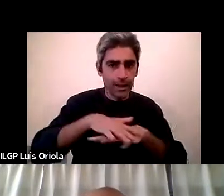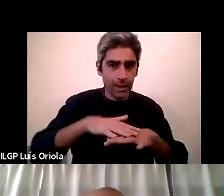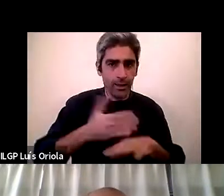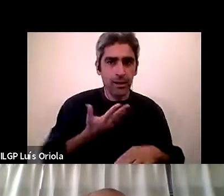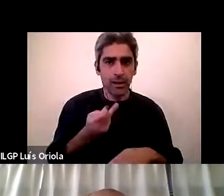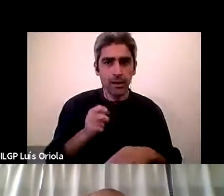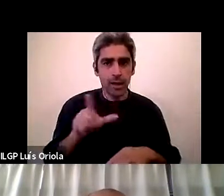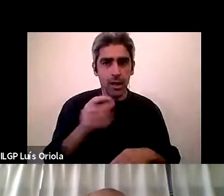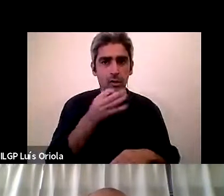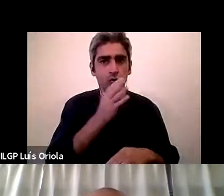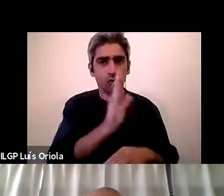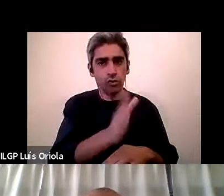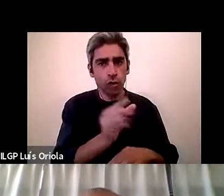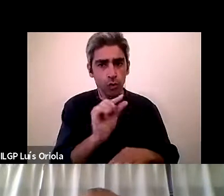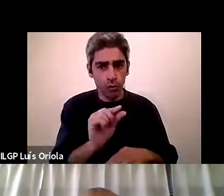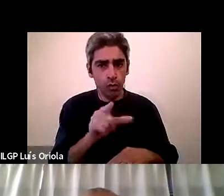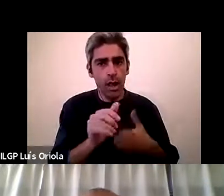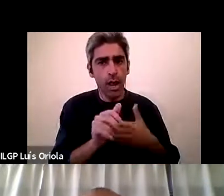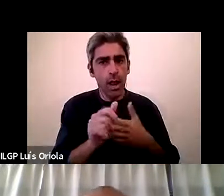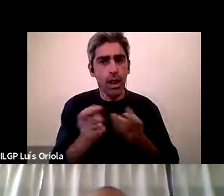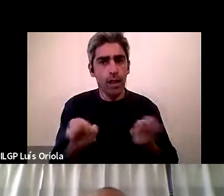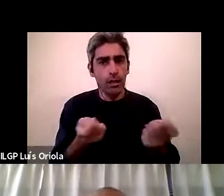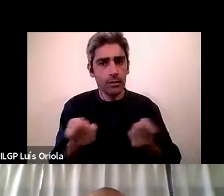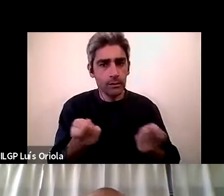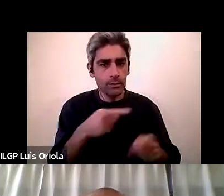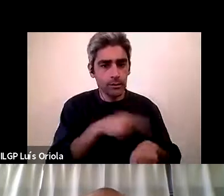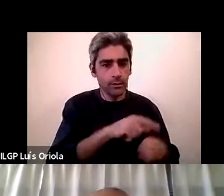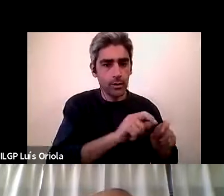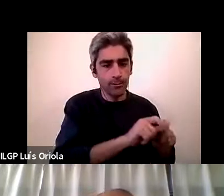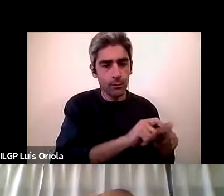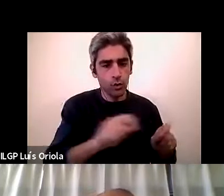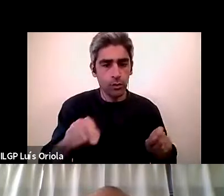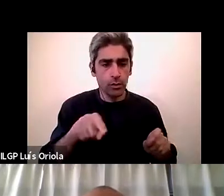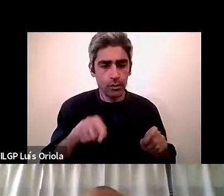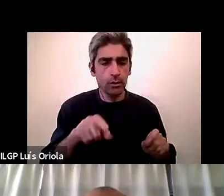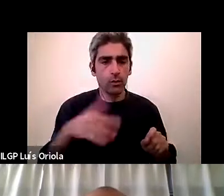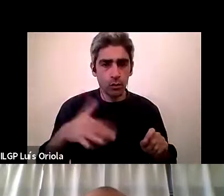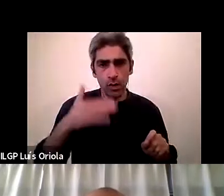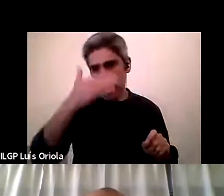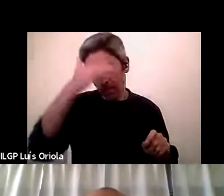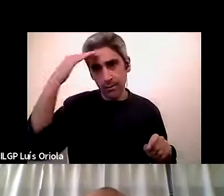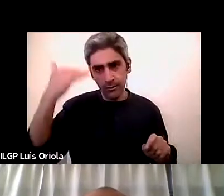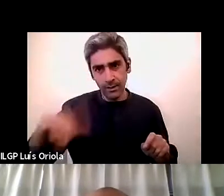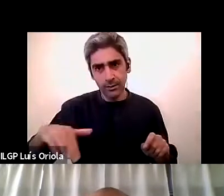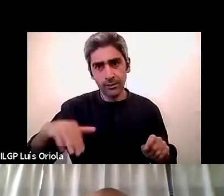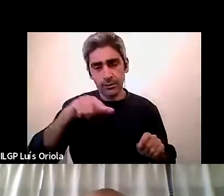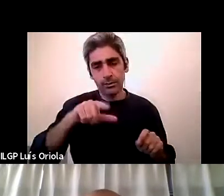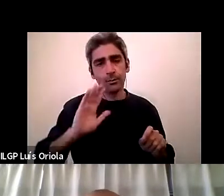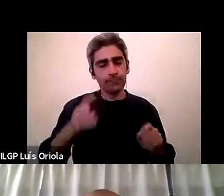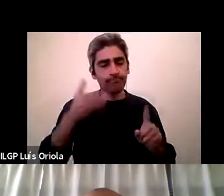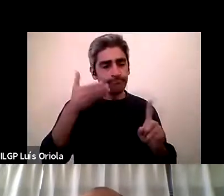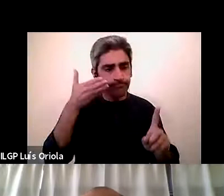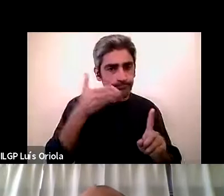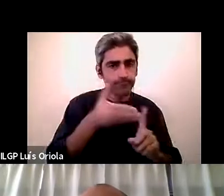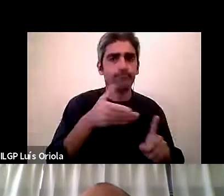falou um pouco. A questão da liderança nestes períodos é uma gestão complicada. Tem que ser uma liderança dirigida, tem que ser